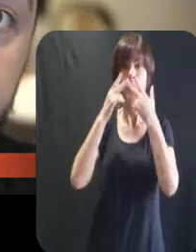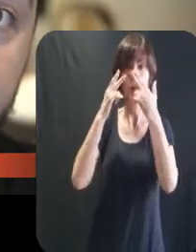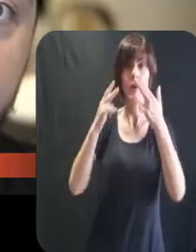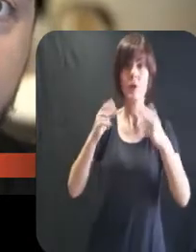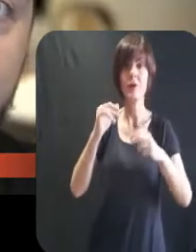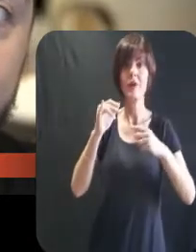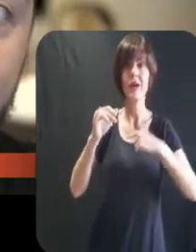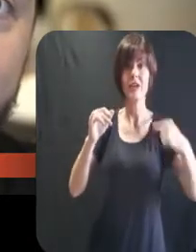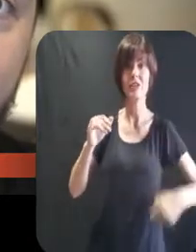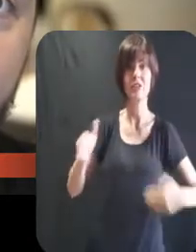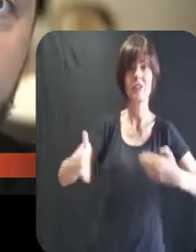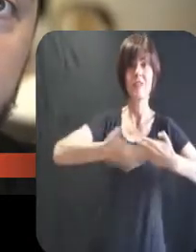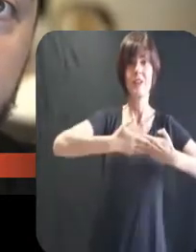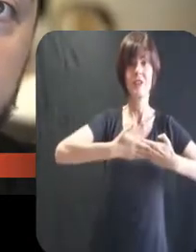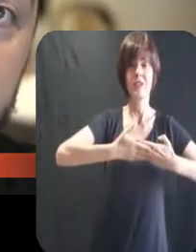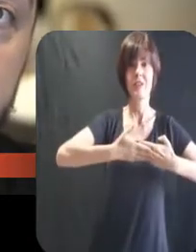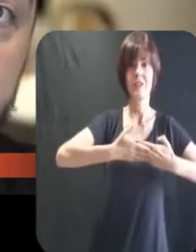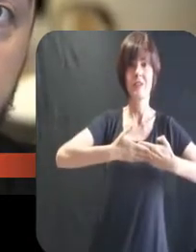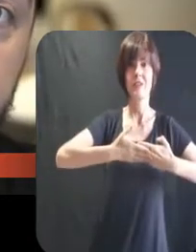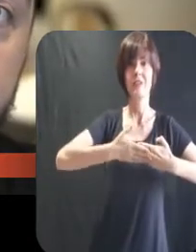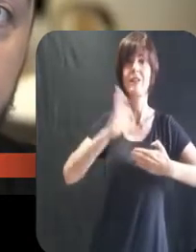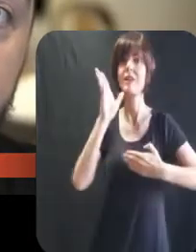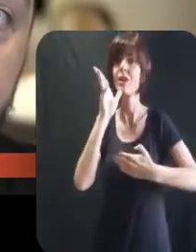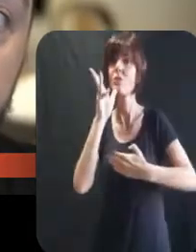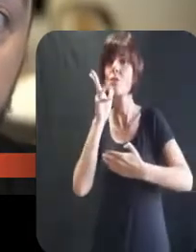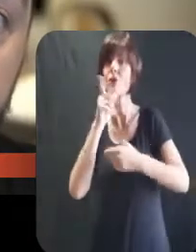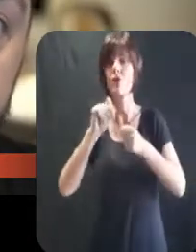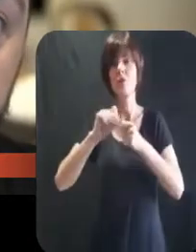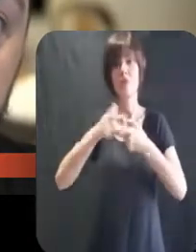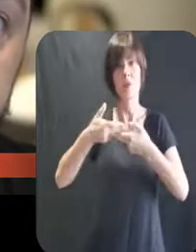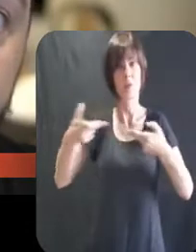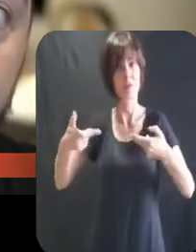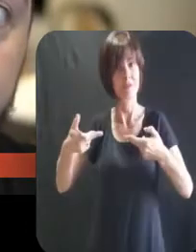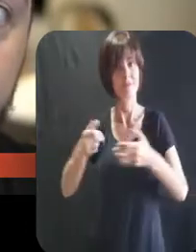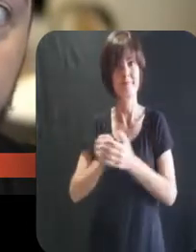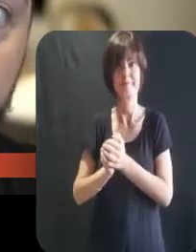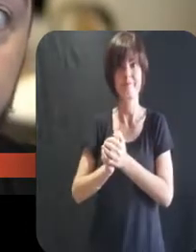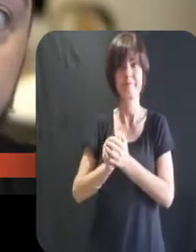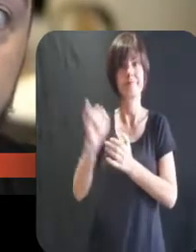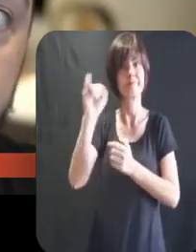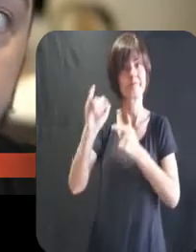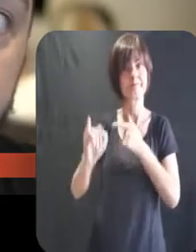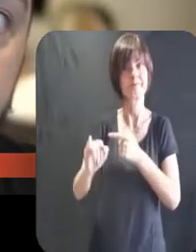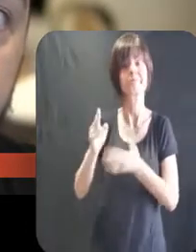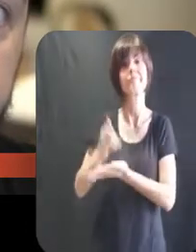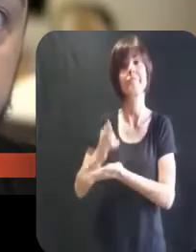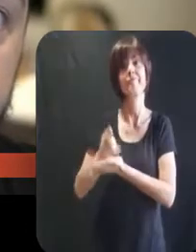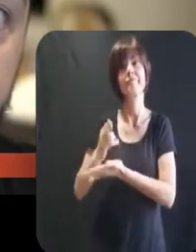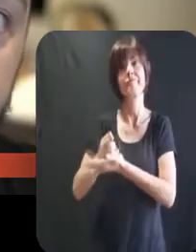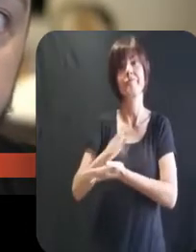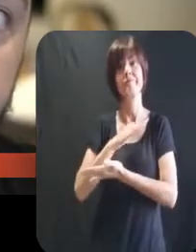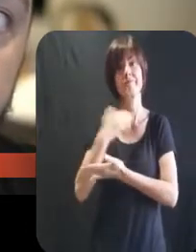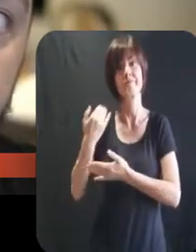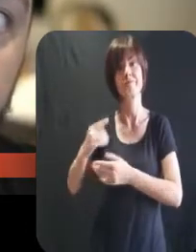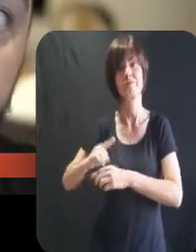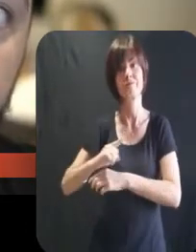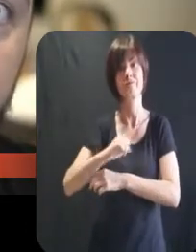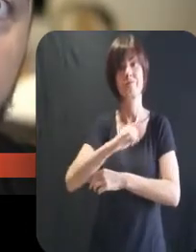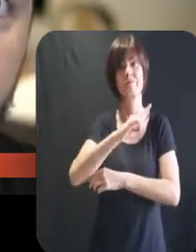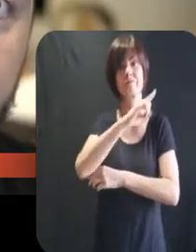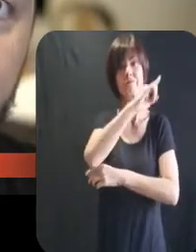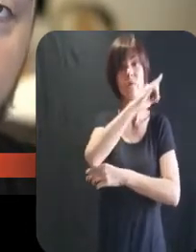estão. A Itália não adotou as medidas de contenção da China tão cedo, a Itália não agiu tão cedo para impedir esse vírus circulando